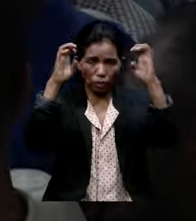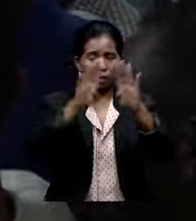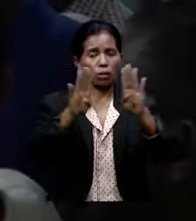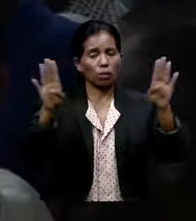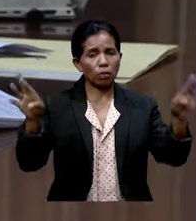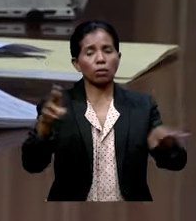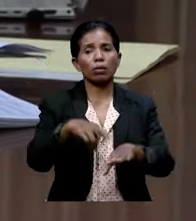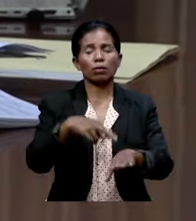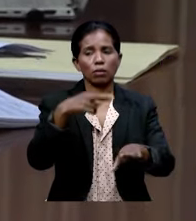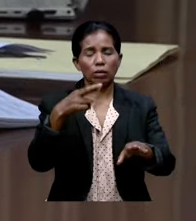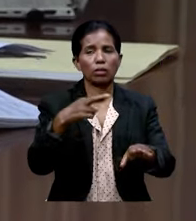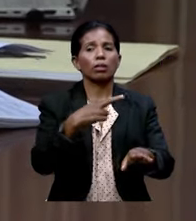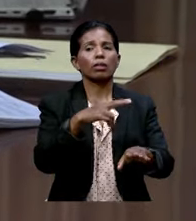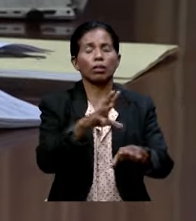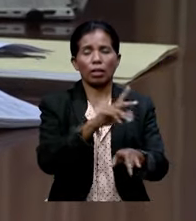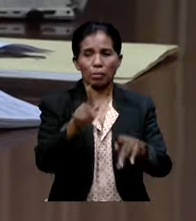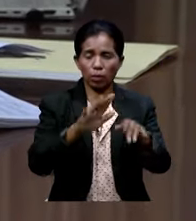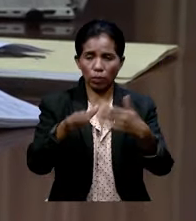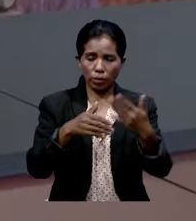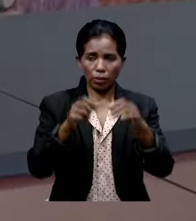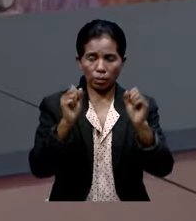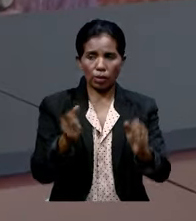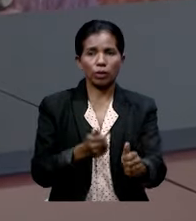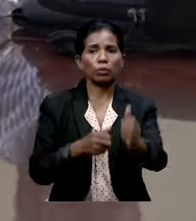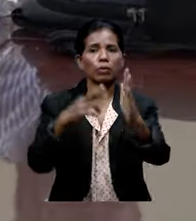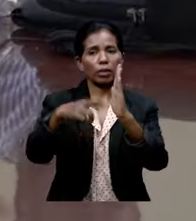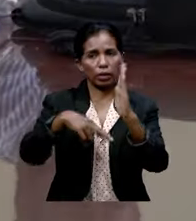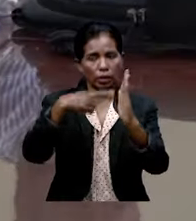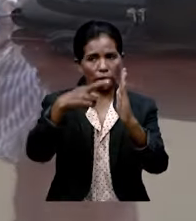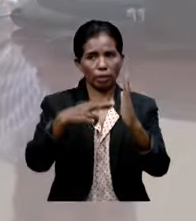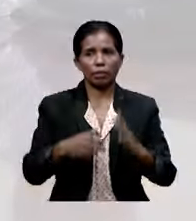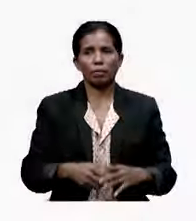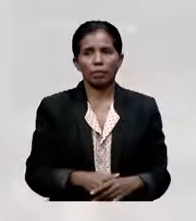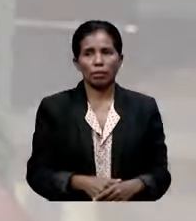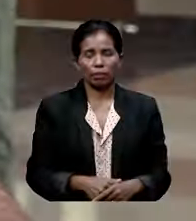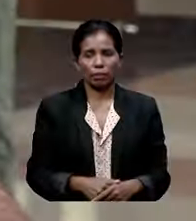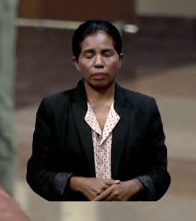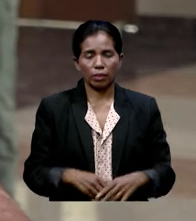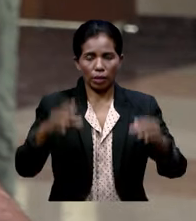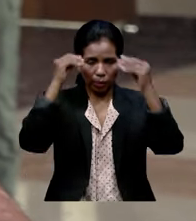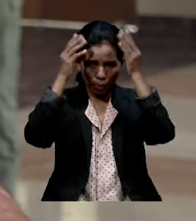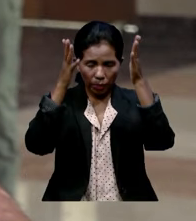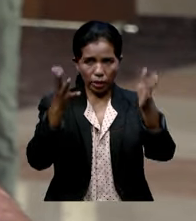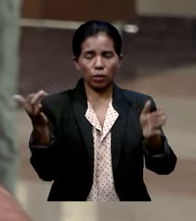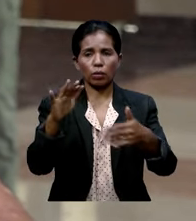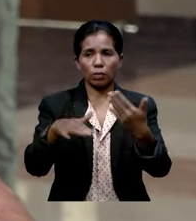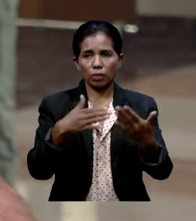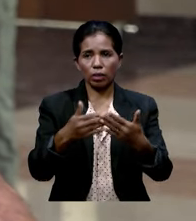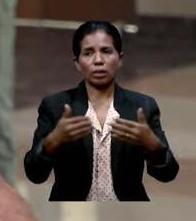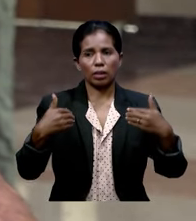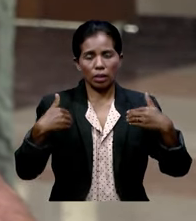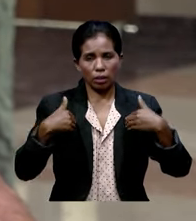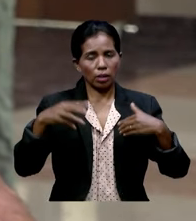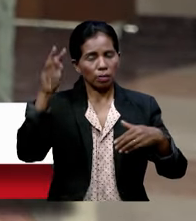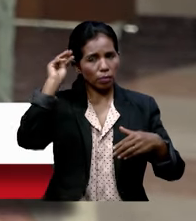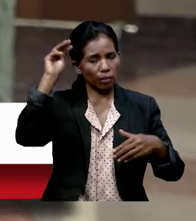público, na qualquer cidadão Sira, ele aplica no tuir regras. Professores contratados Sira, tinha bem moço bem que o